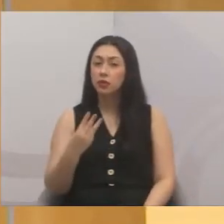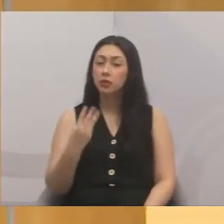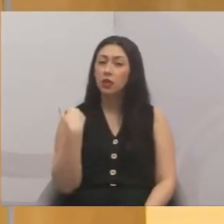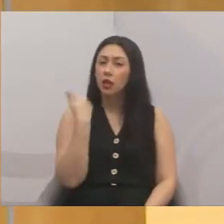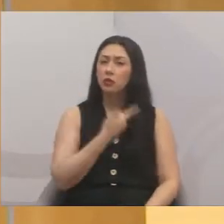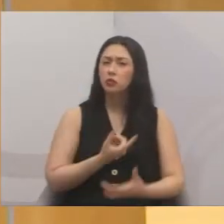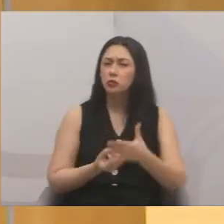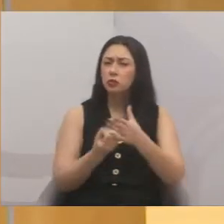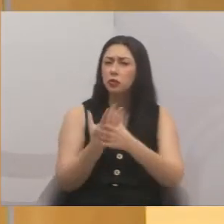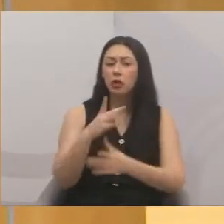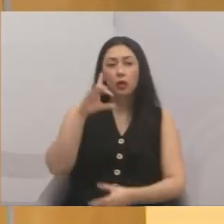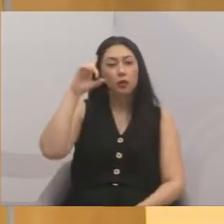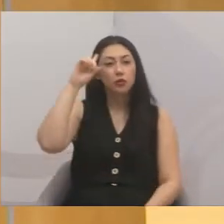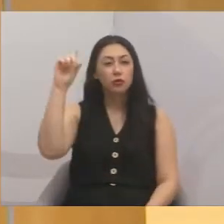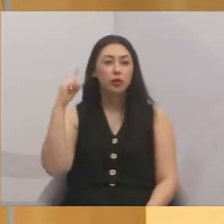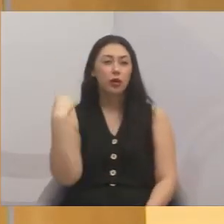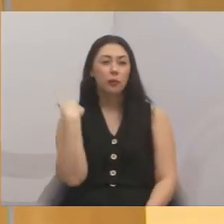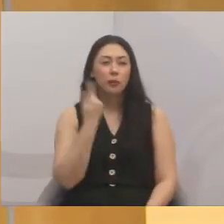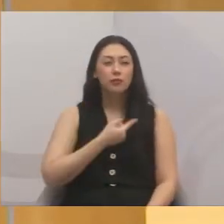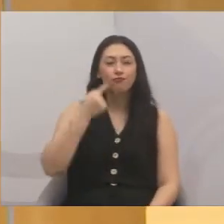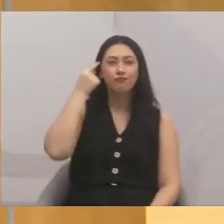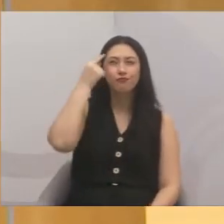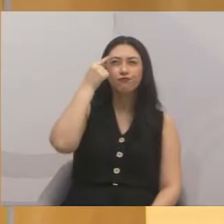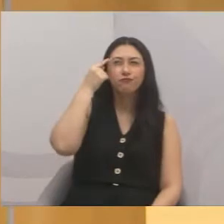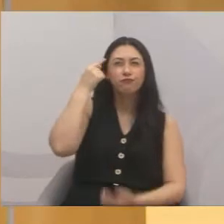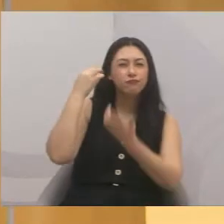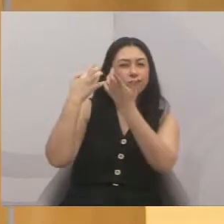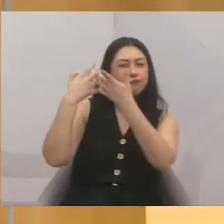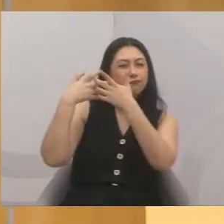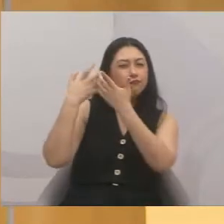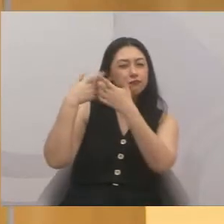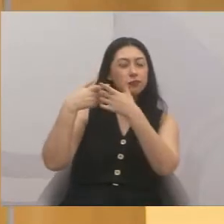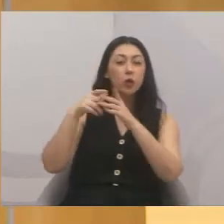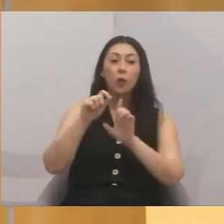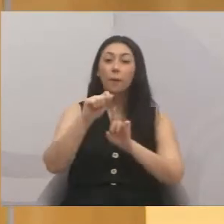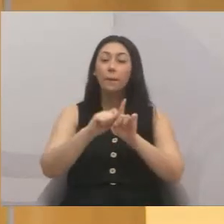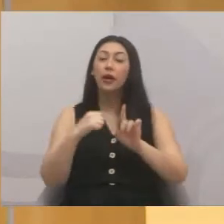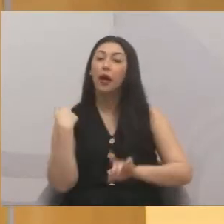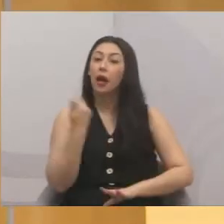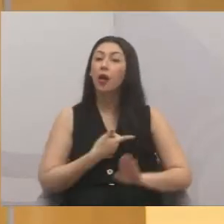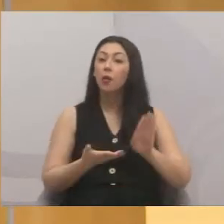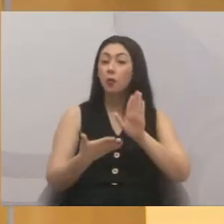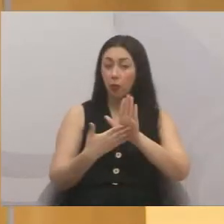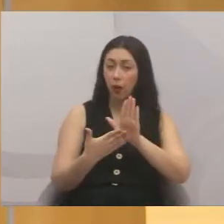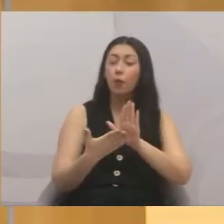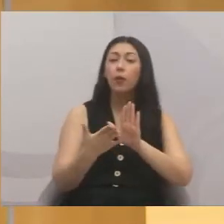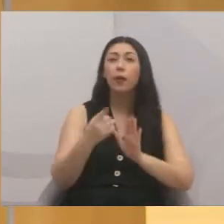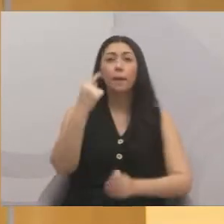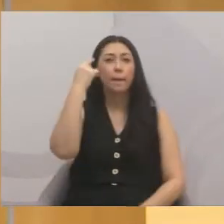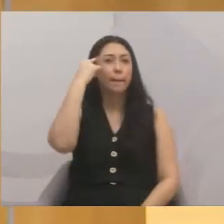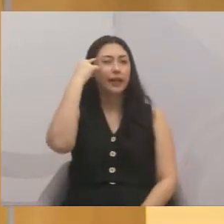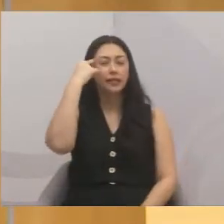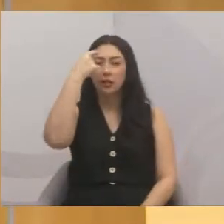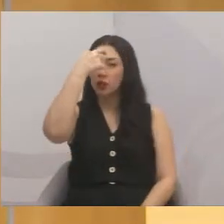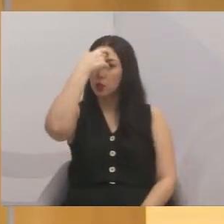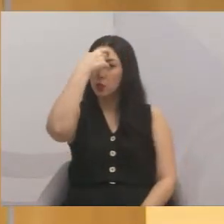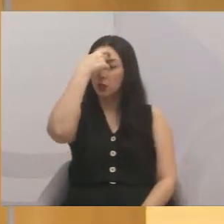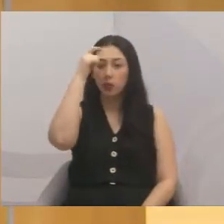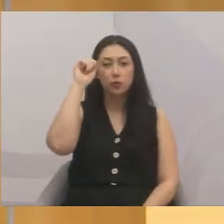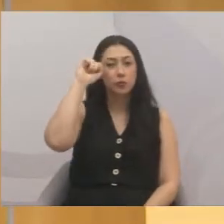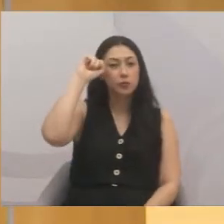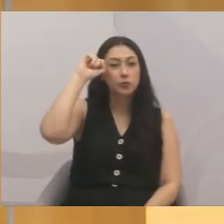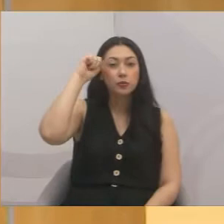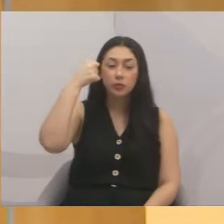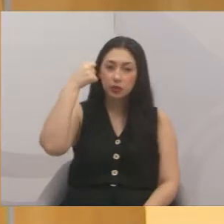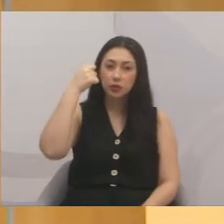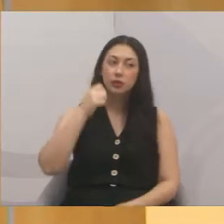essa data para um dia de reflexão. Um mês onde a gente se propõe a refletir sobre o tema consciência negra. Um mês